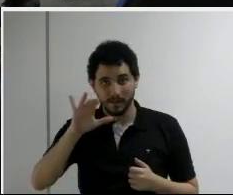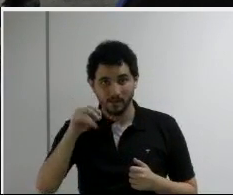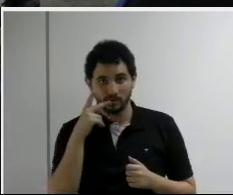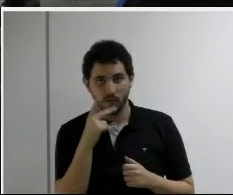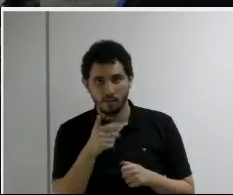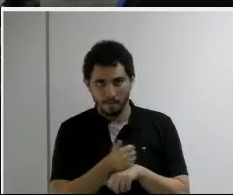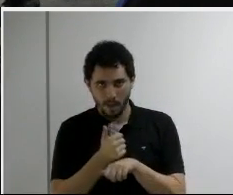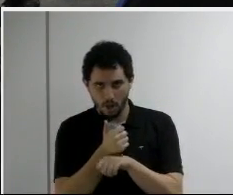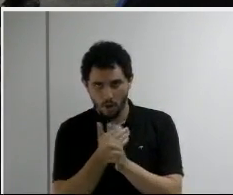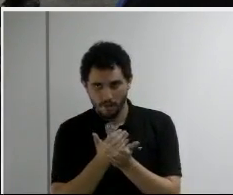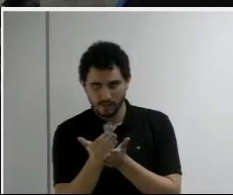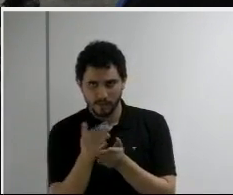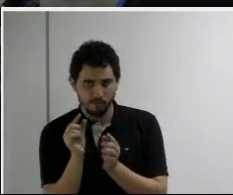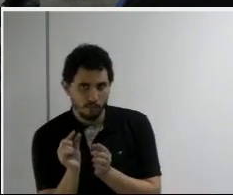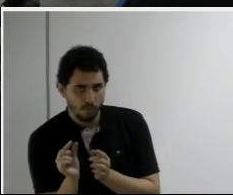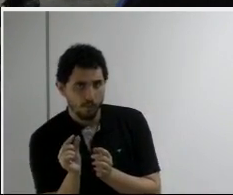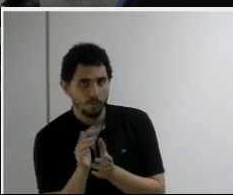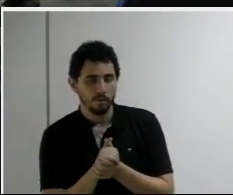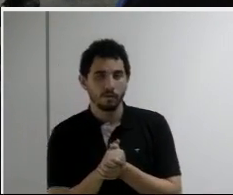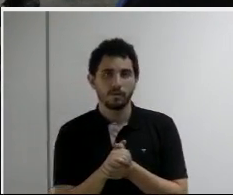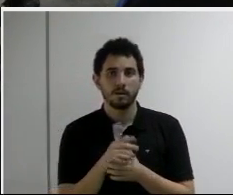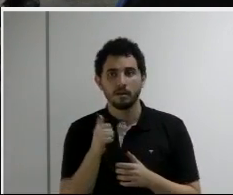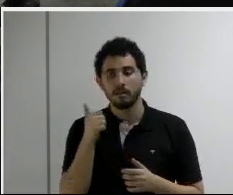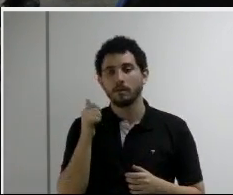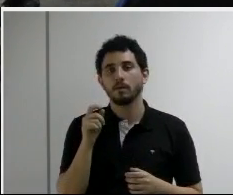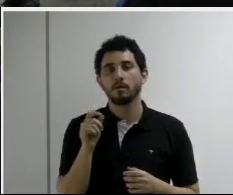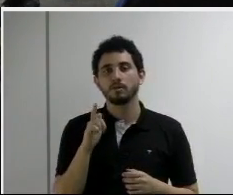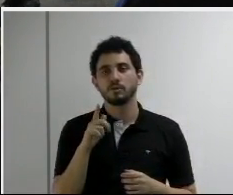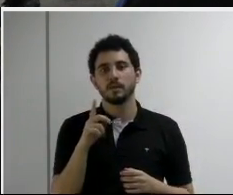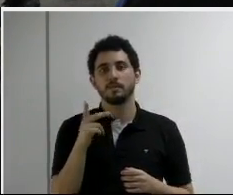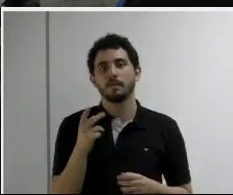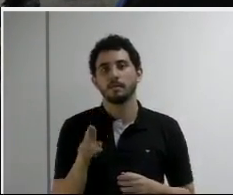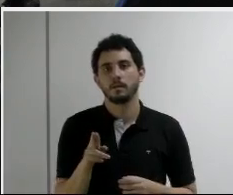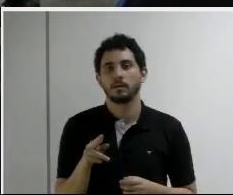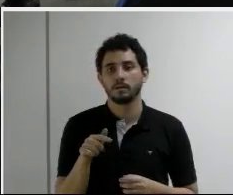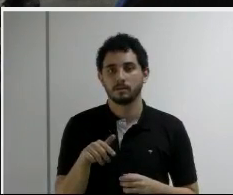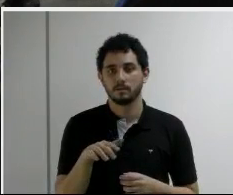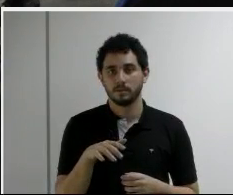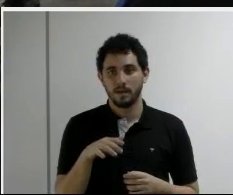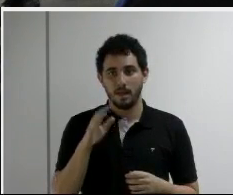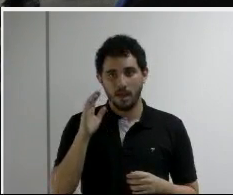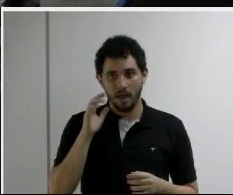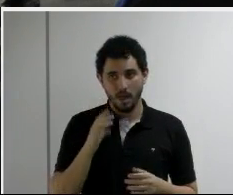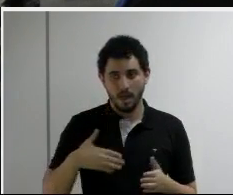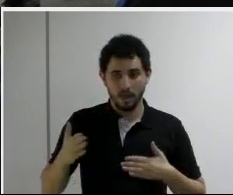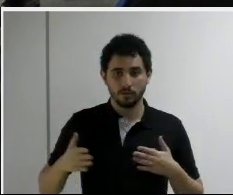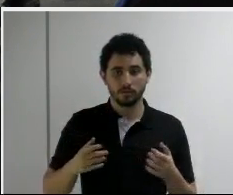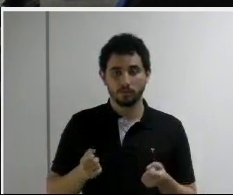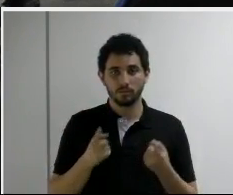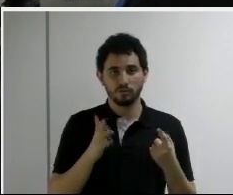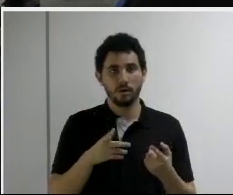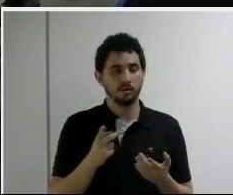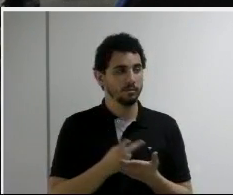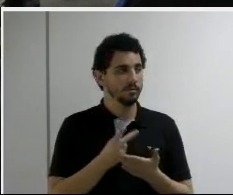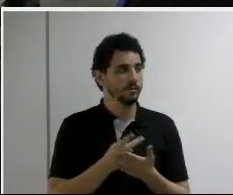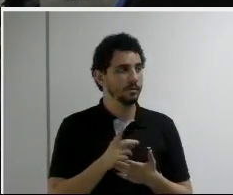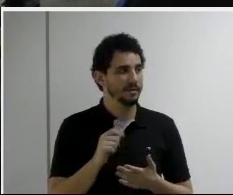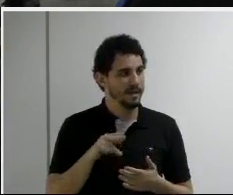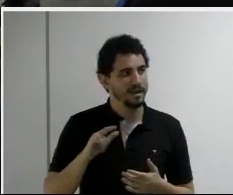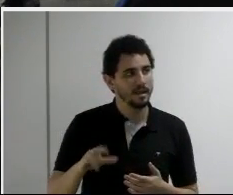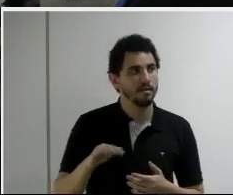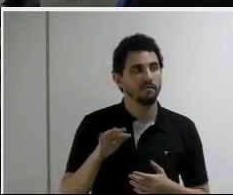melhor esperar um pouco para ver como que vão ter as reações do GDPR? Essas reações já estão acontecendo. E acho que eu, Danilo,